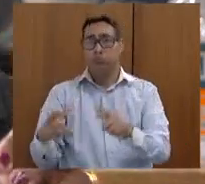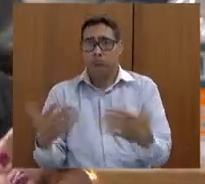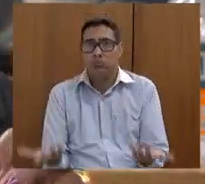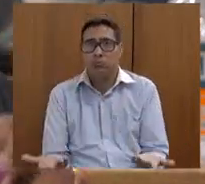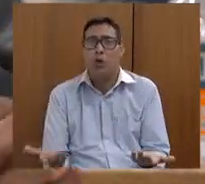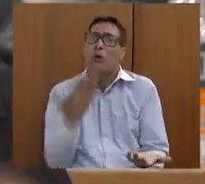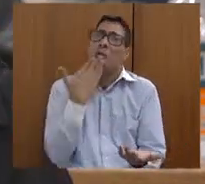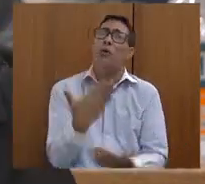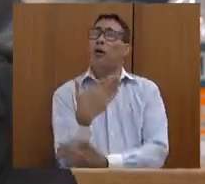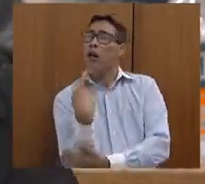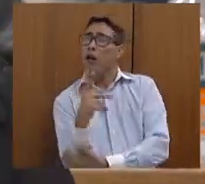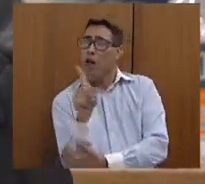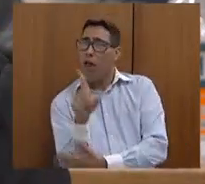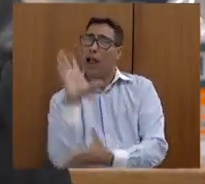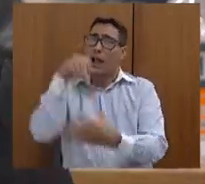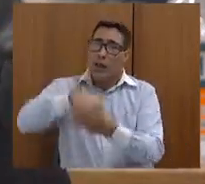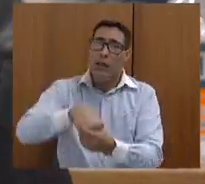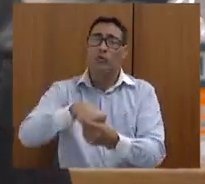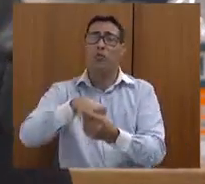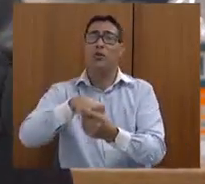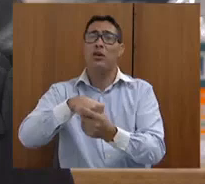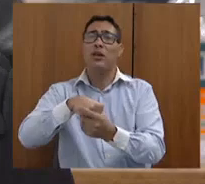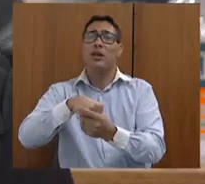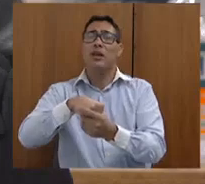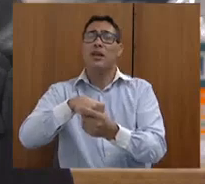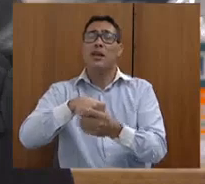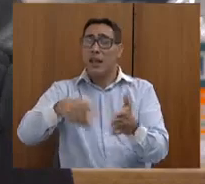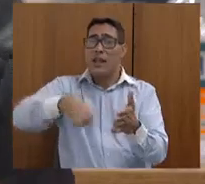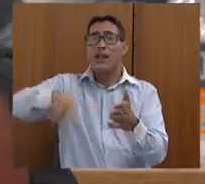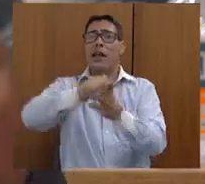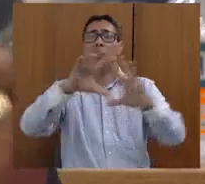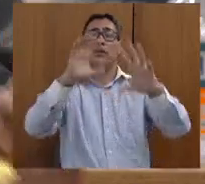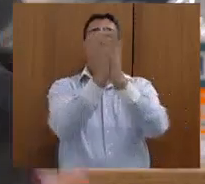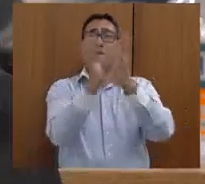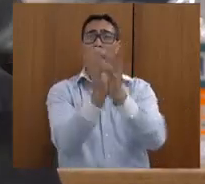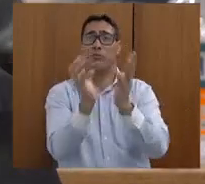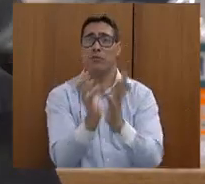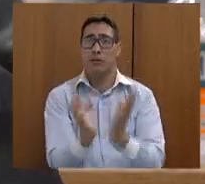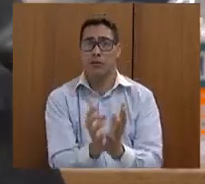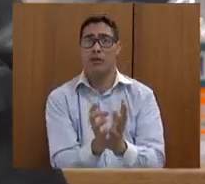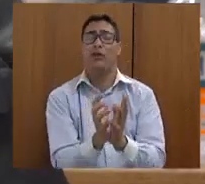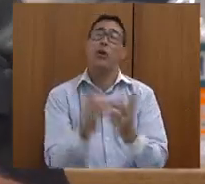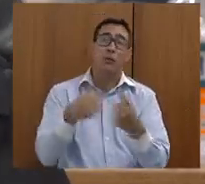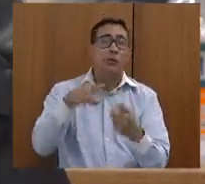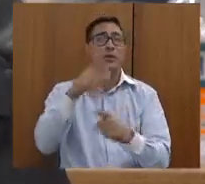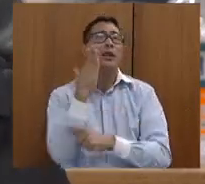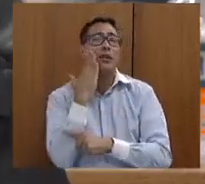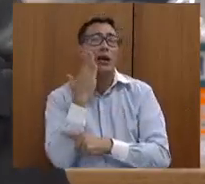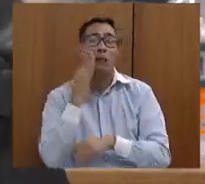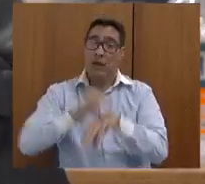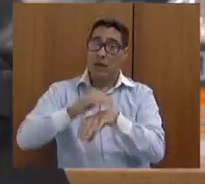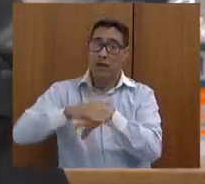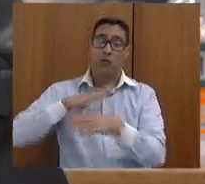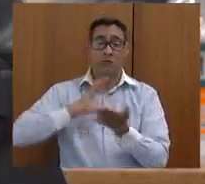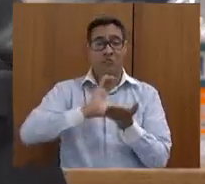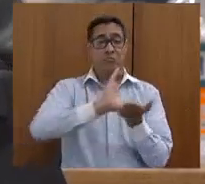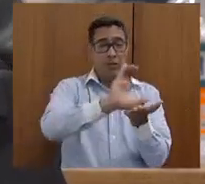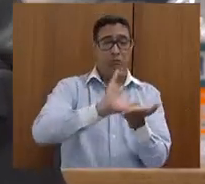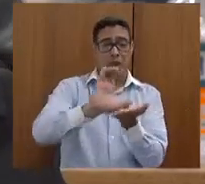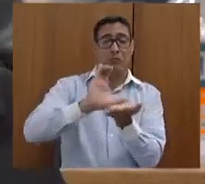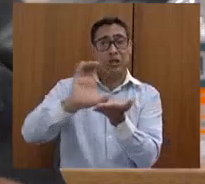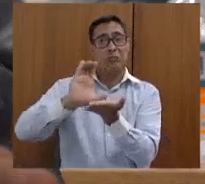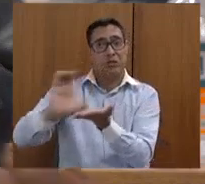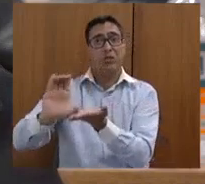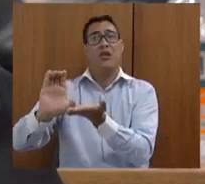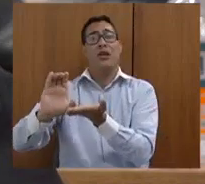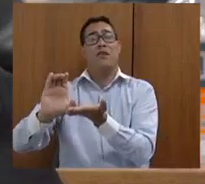quais são elas dentro de cada uma dessas categorias inclusive para a gente saber se o investimento que tem sido feito para efeito